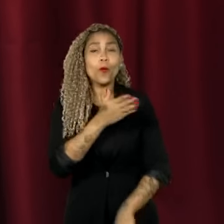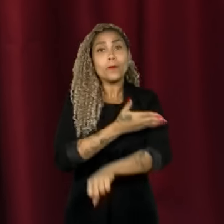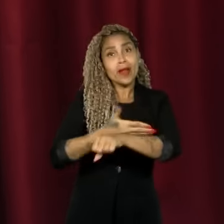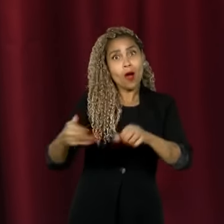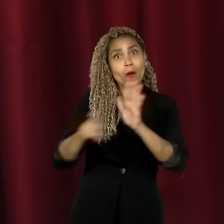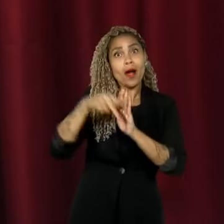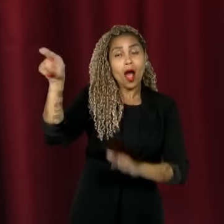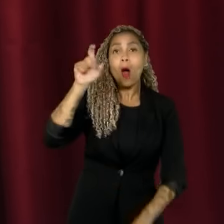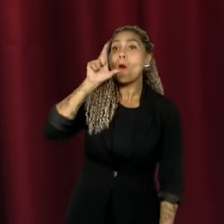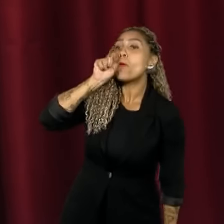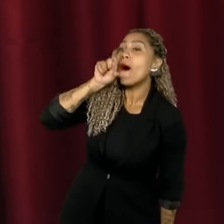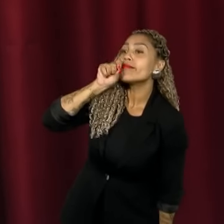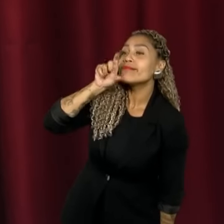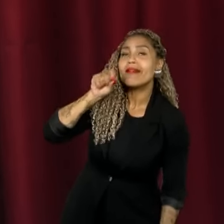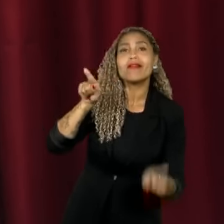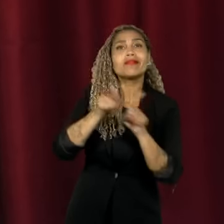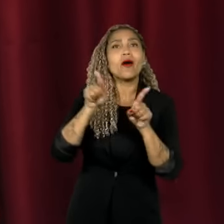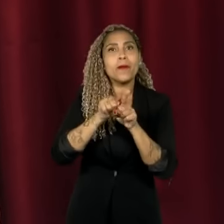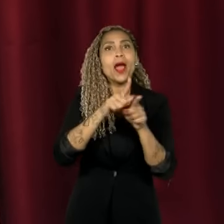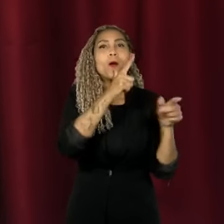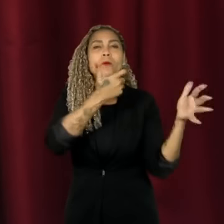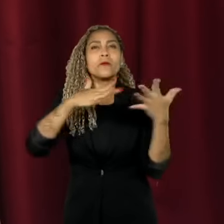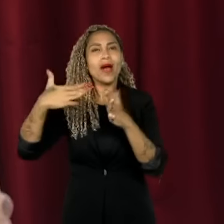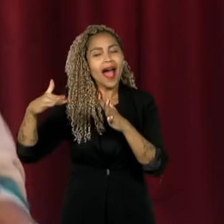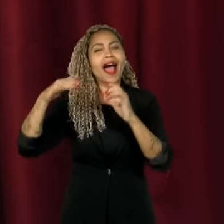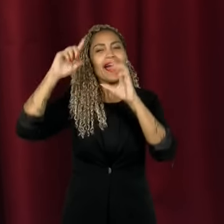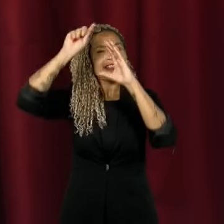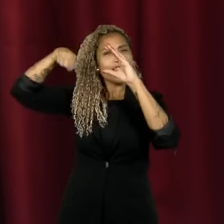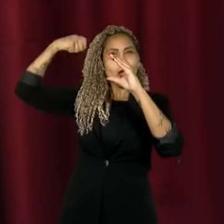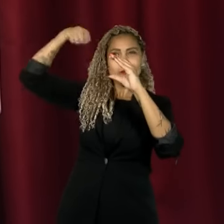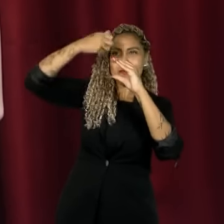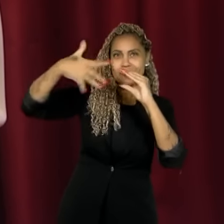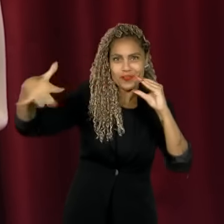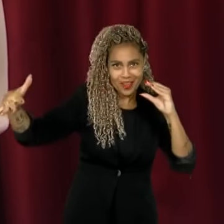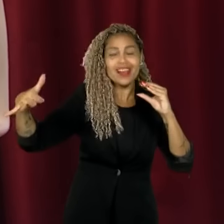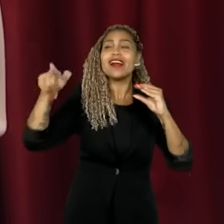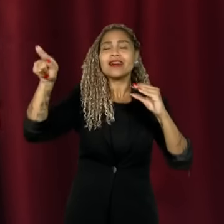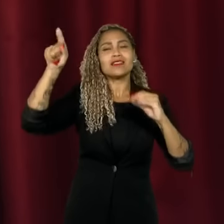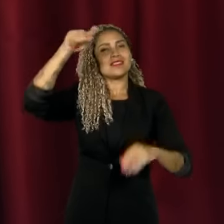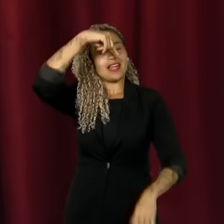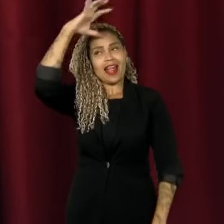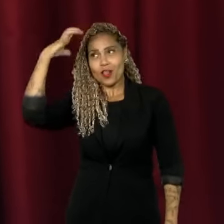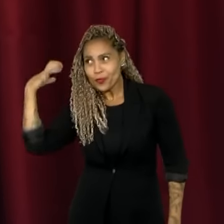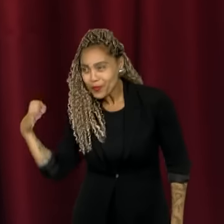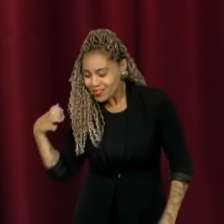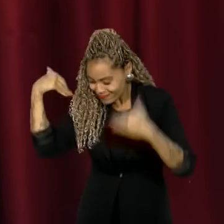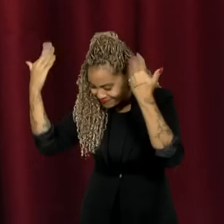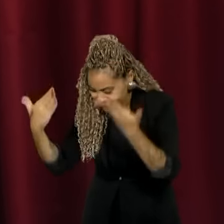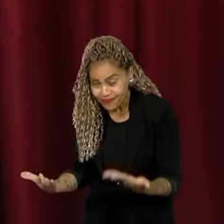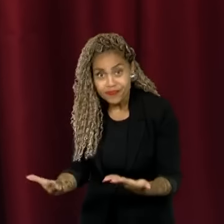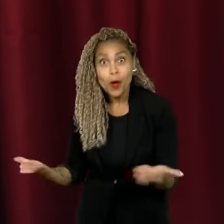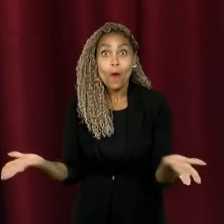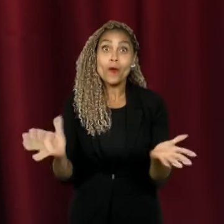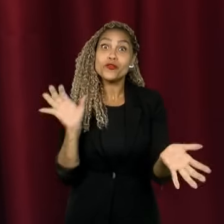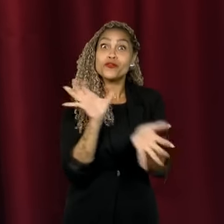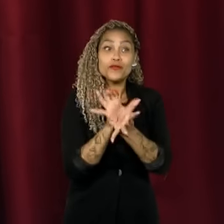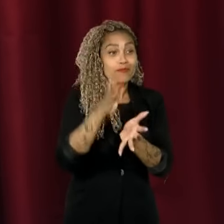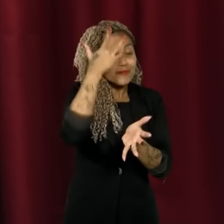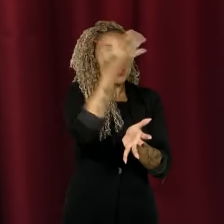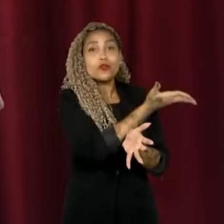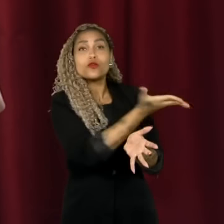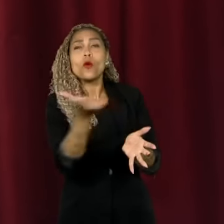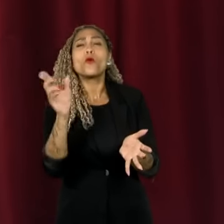de Emanjá. Salve, Clara Nunes, guerreira! E a gente reuniu, gente, um timaço de pessoas que foram